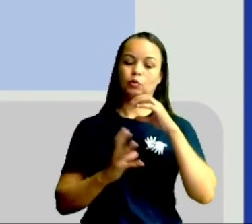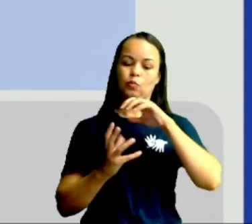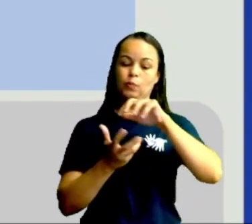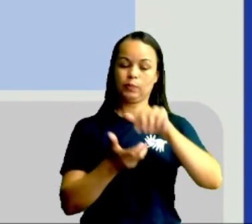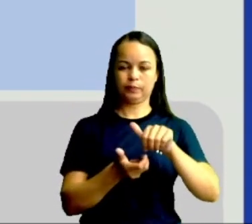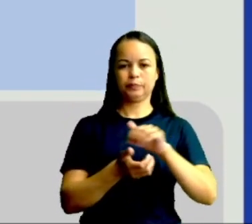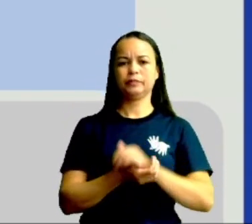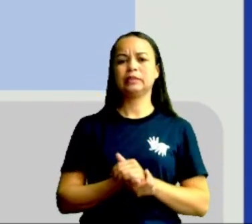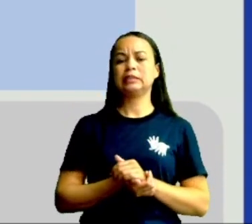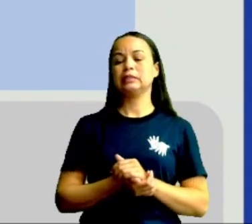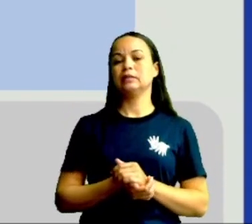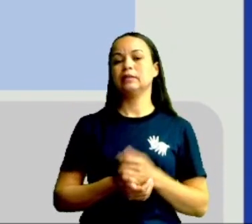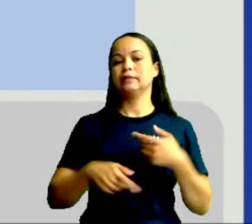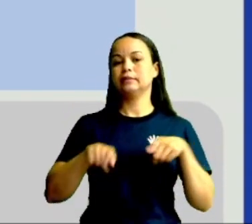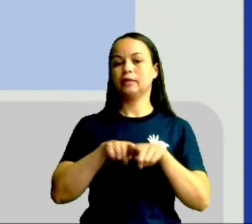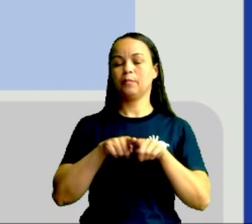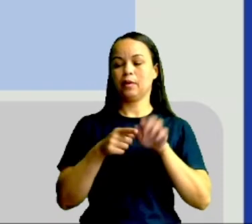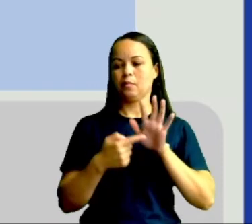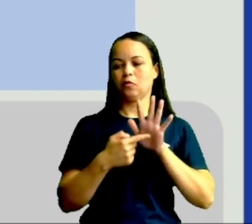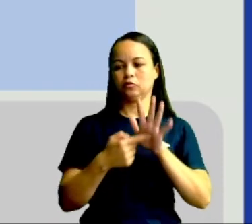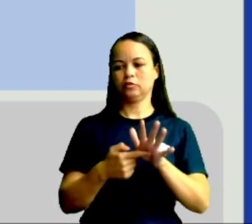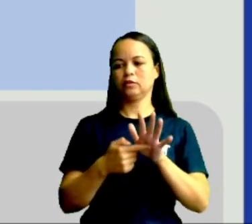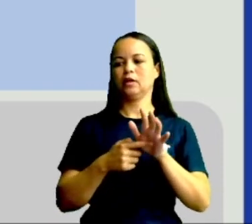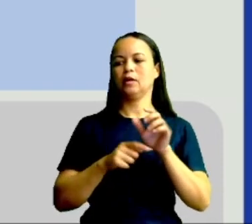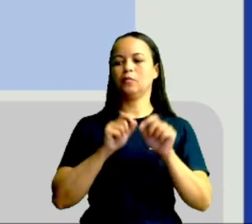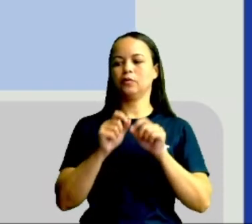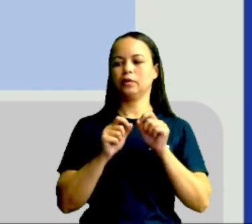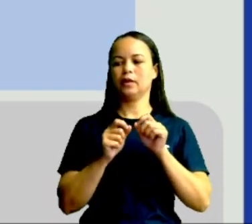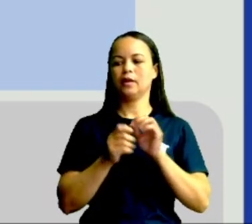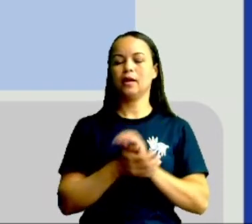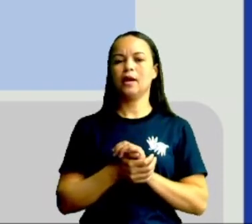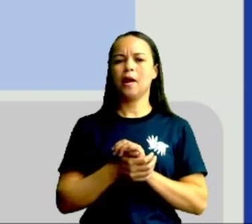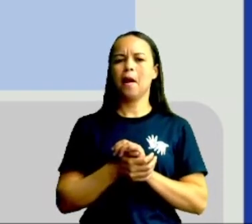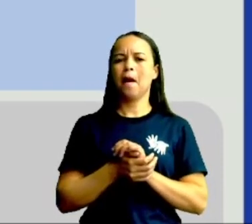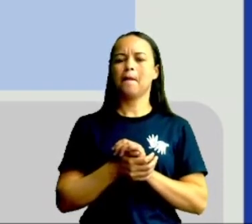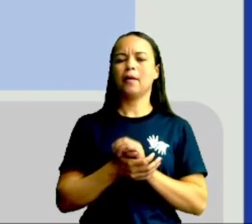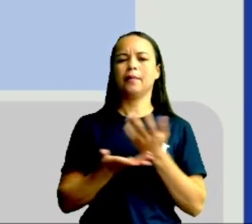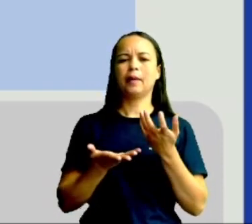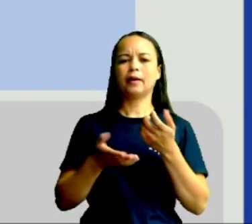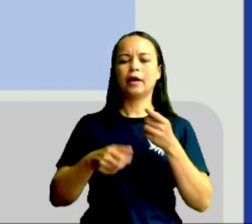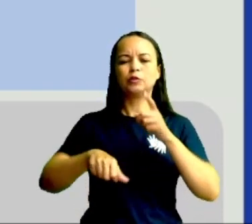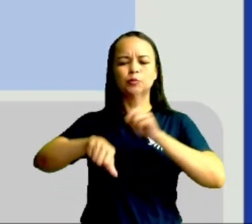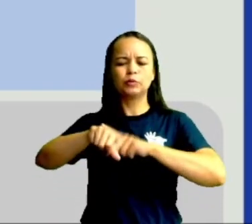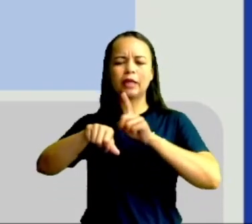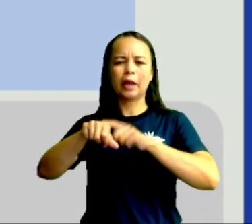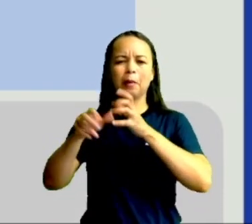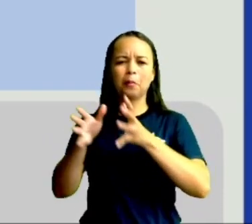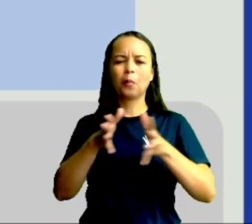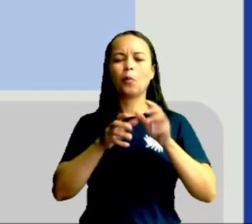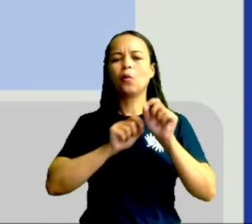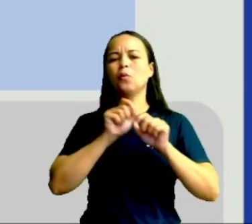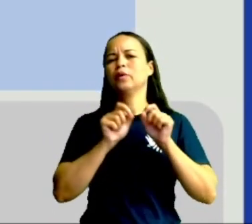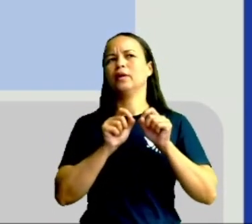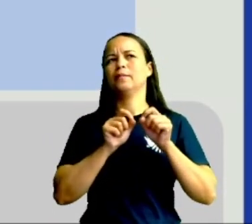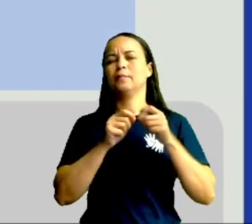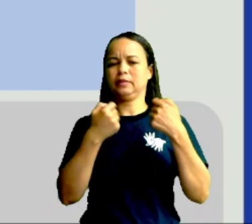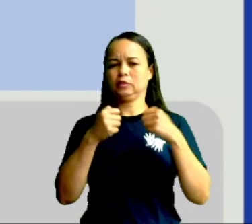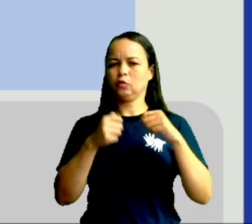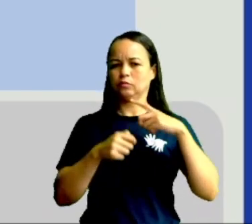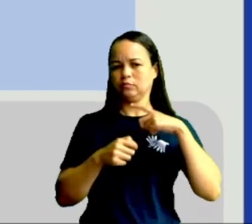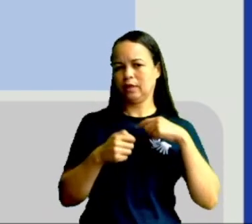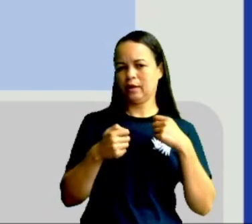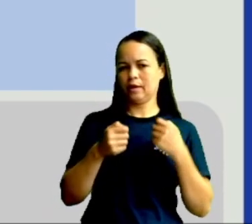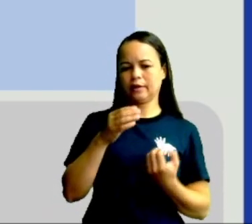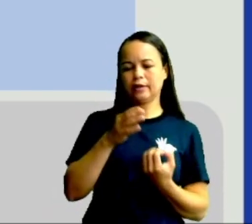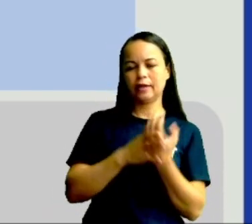Terra. E aí nós trouxemos também, né, marcando o tempo, que é justamente houve a necessidade, né, de